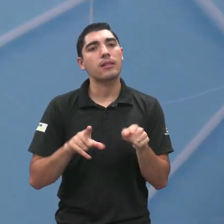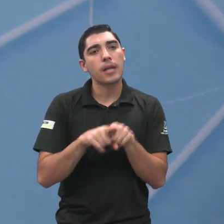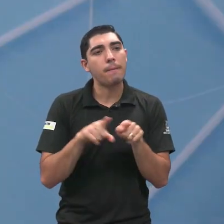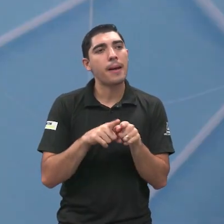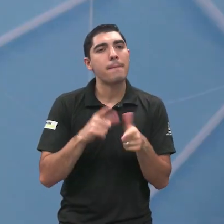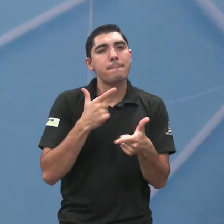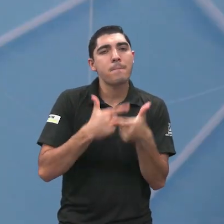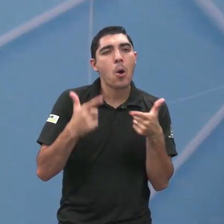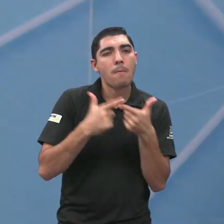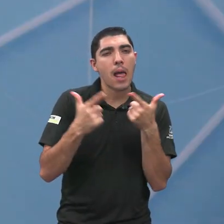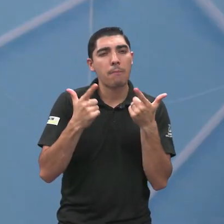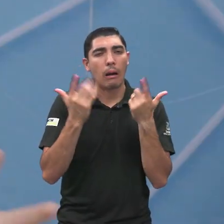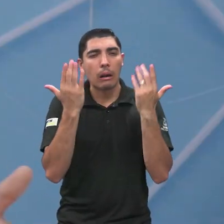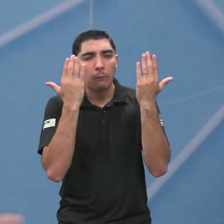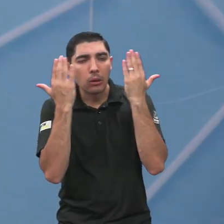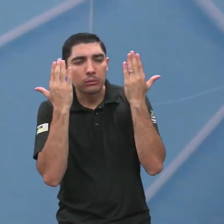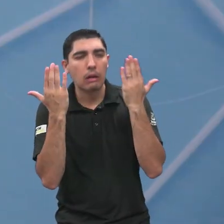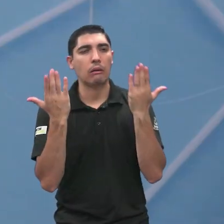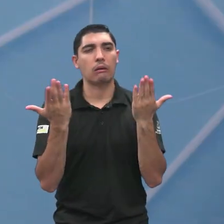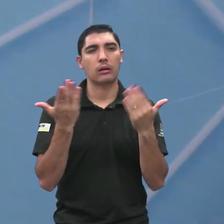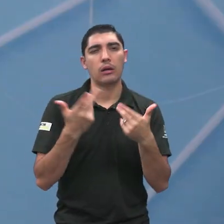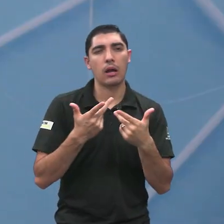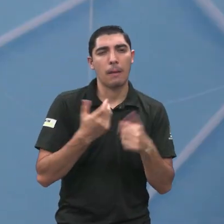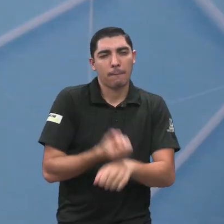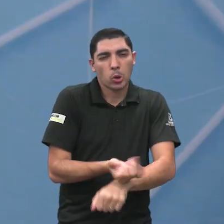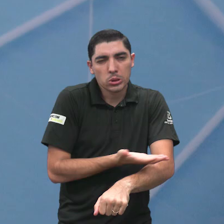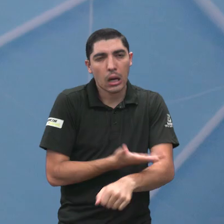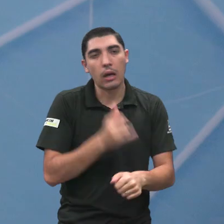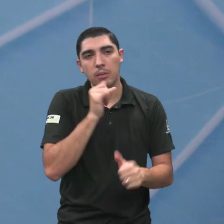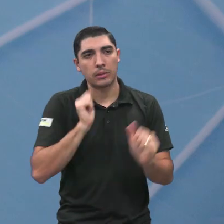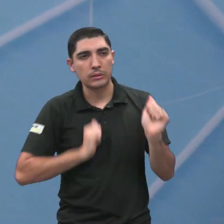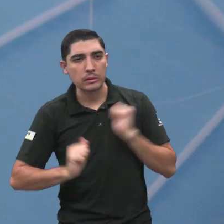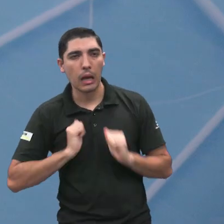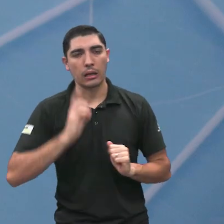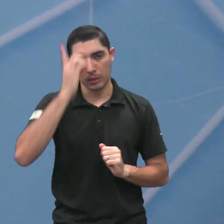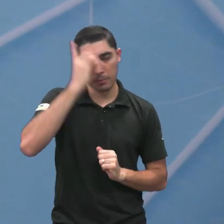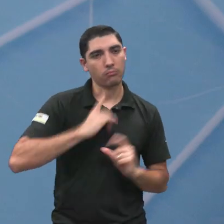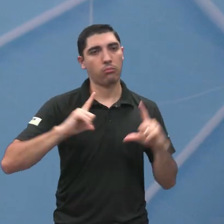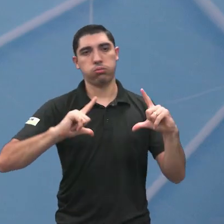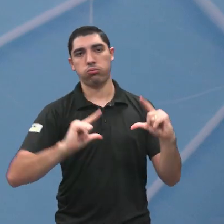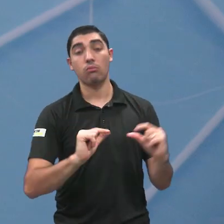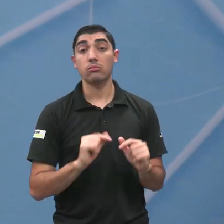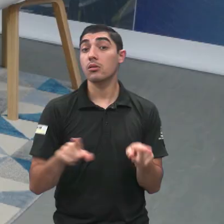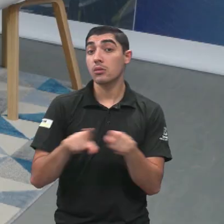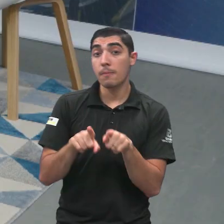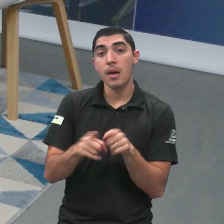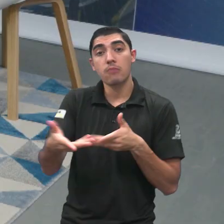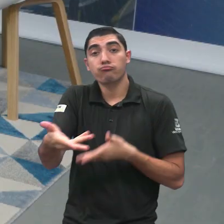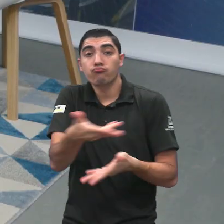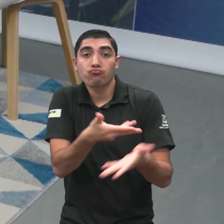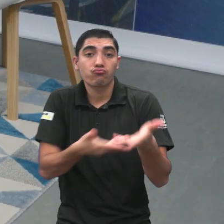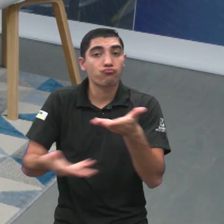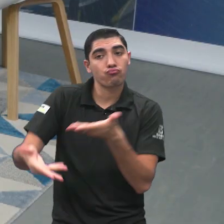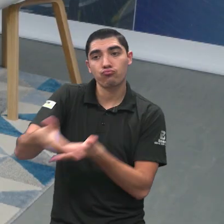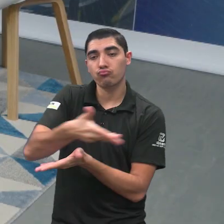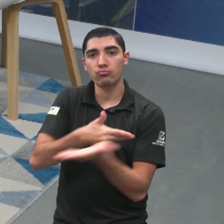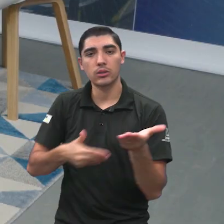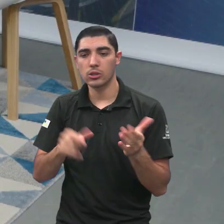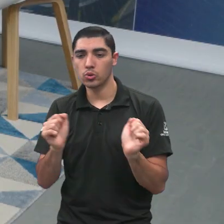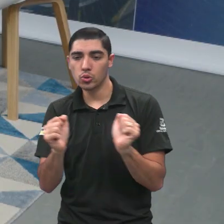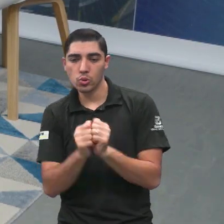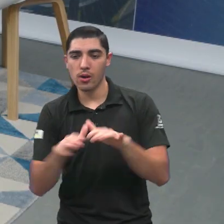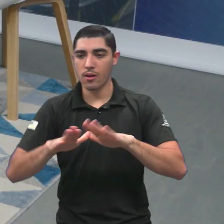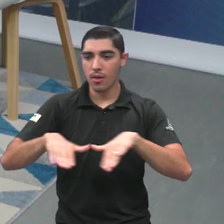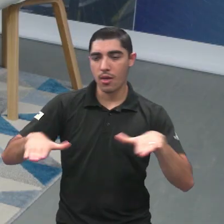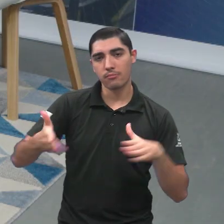problemas emocionais na linha de ansiedade, depressão, por exemplo. Então, a influência é muito grande. Socialização, né, também, né, entre as